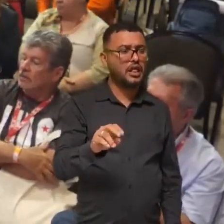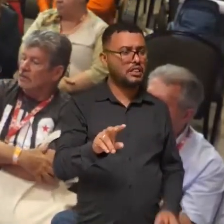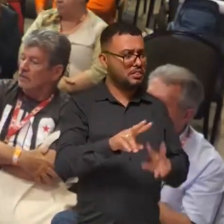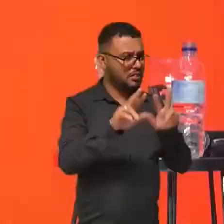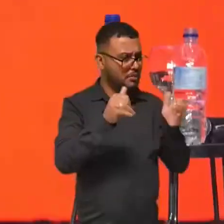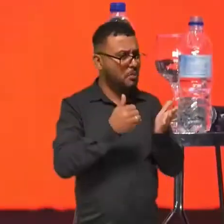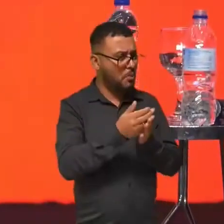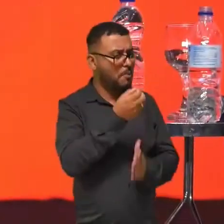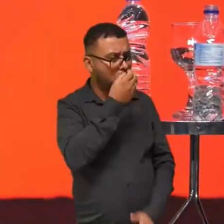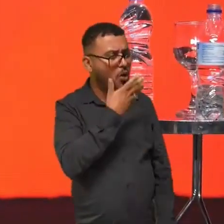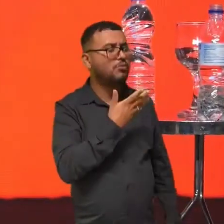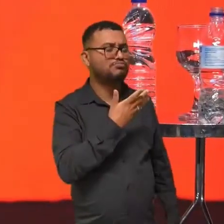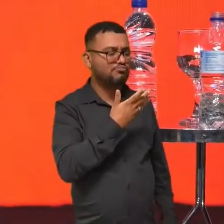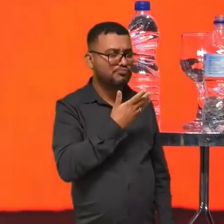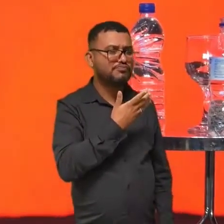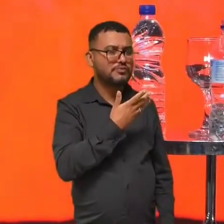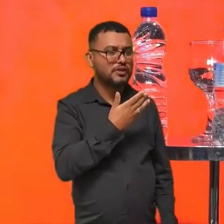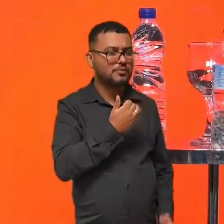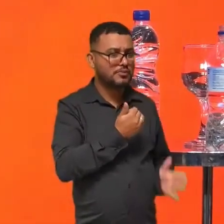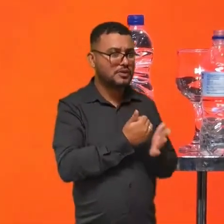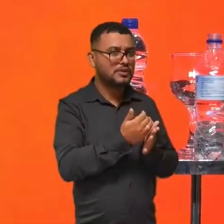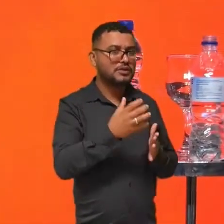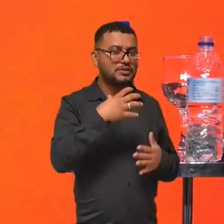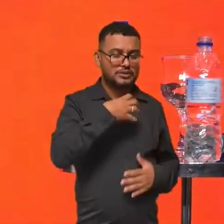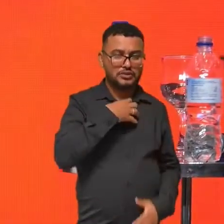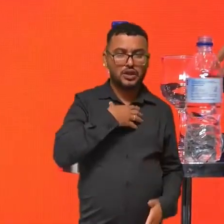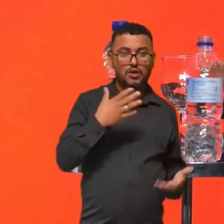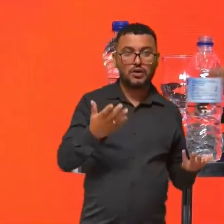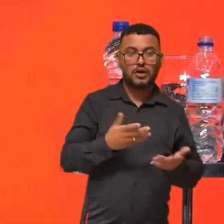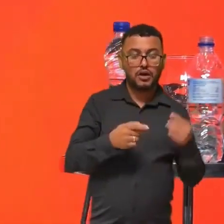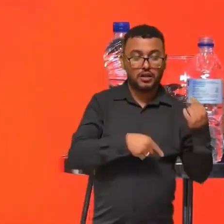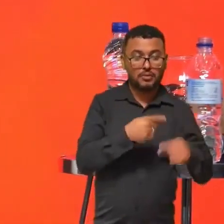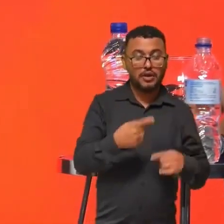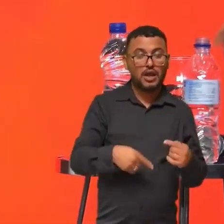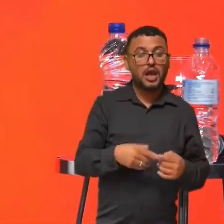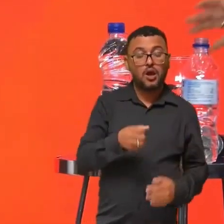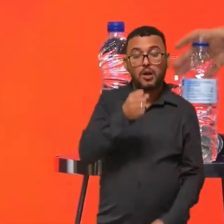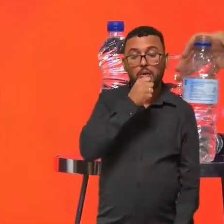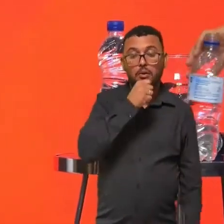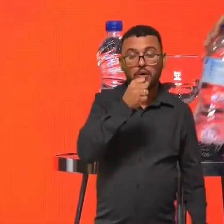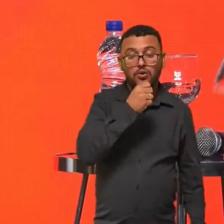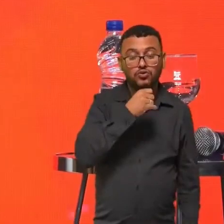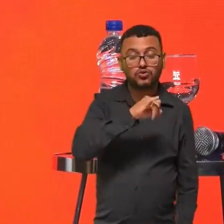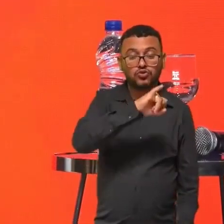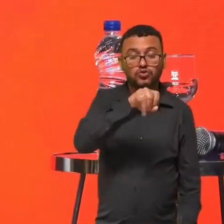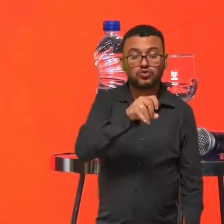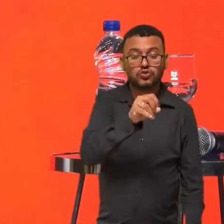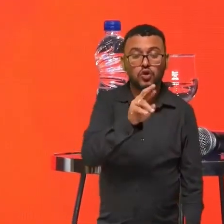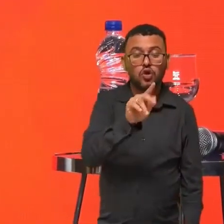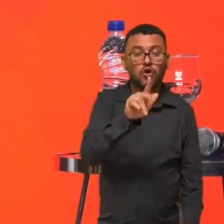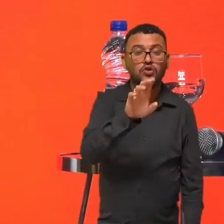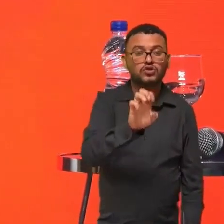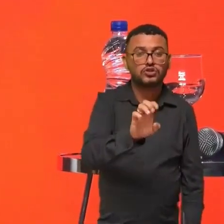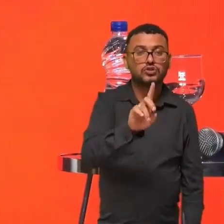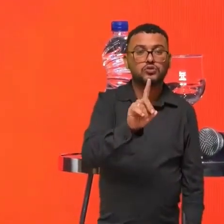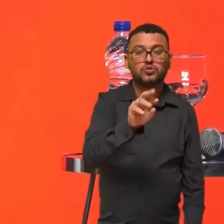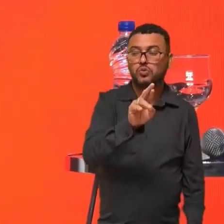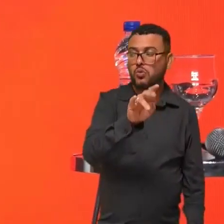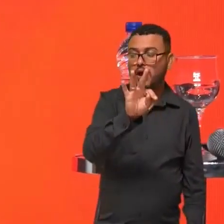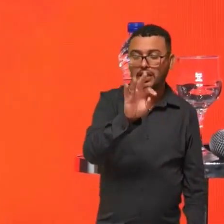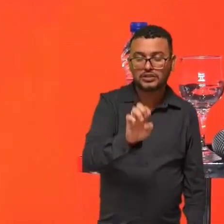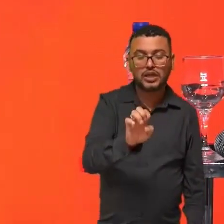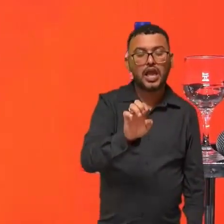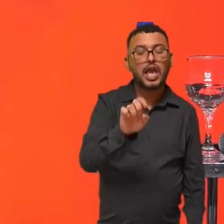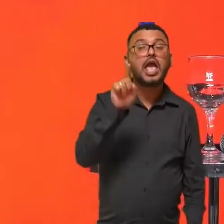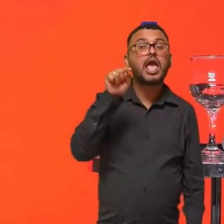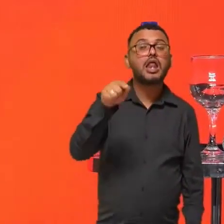aí o nosso debate. Eu quero convidar o jornalista Jorge Duarte, que é também presidente da ABC